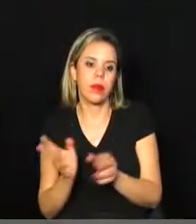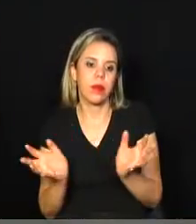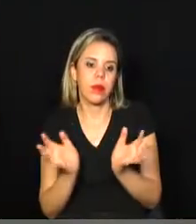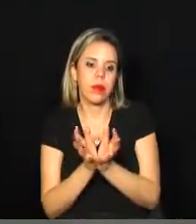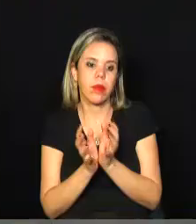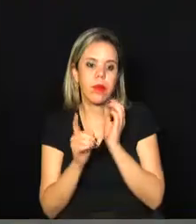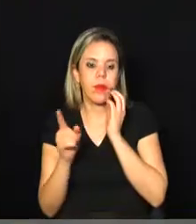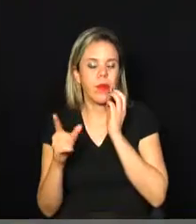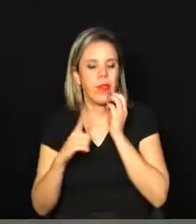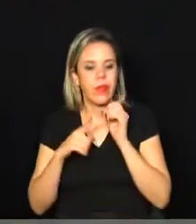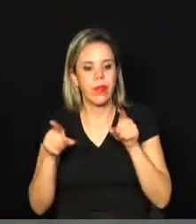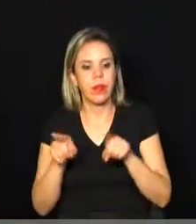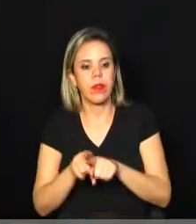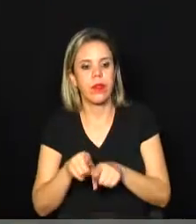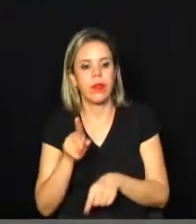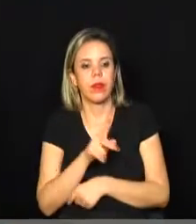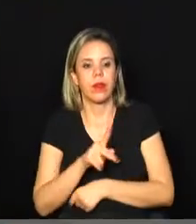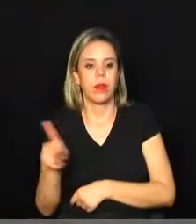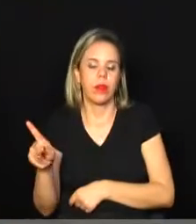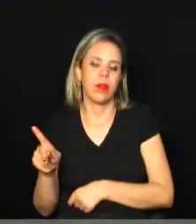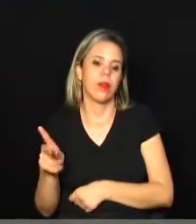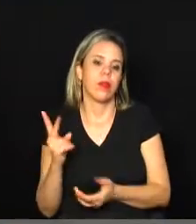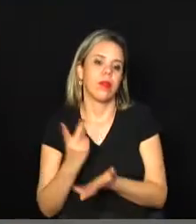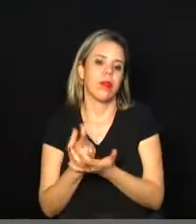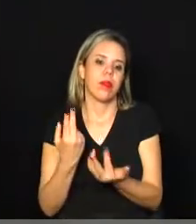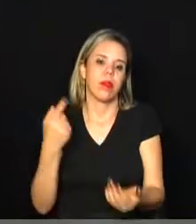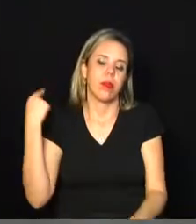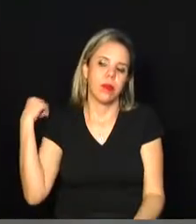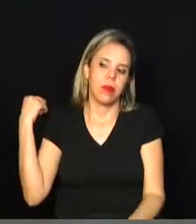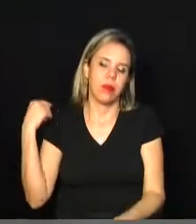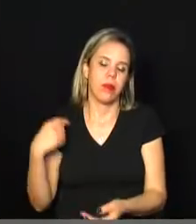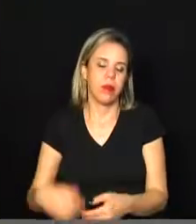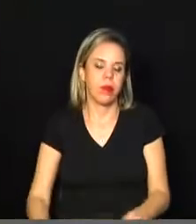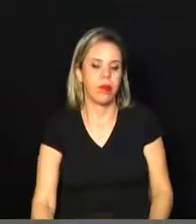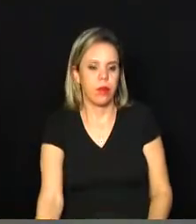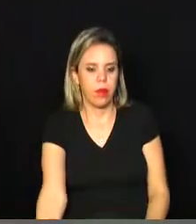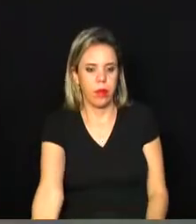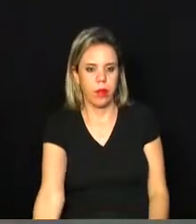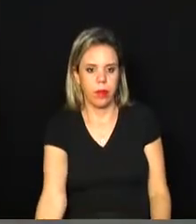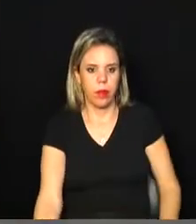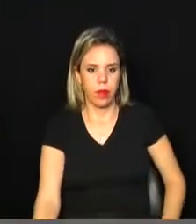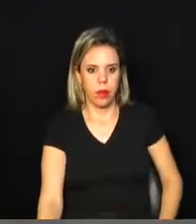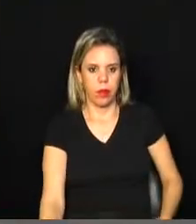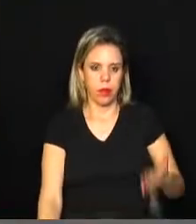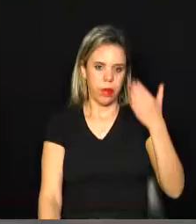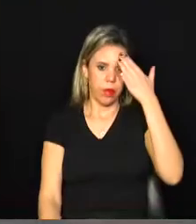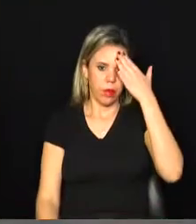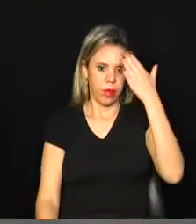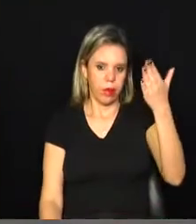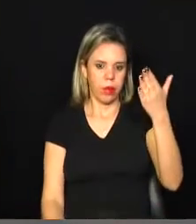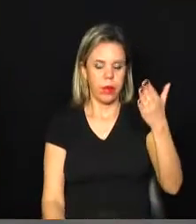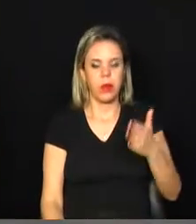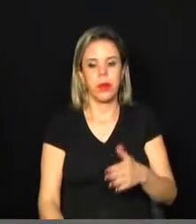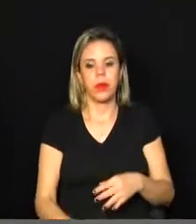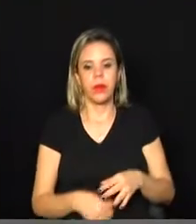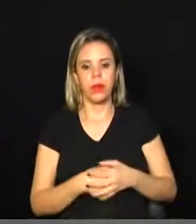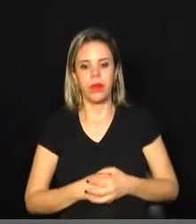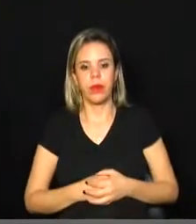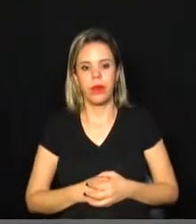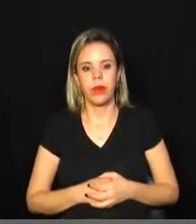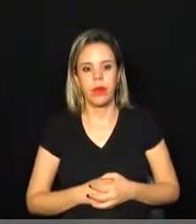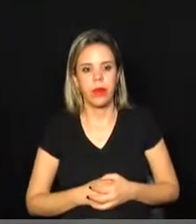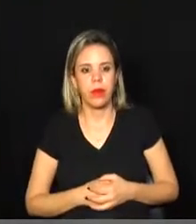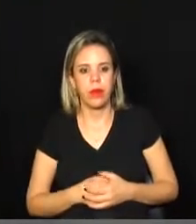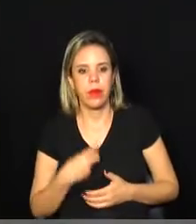porque você também já foi presidente da mesma no passado bom então Agradeço muito você Oi